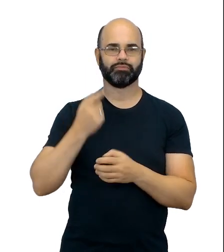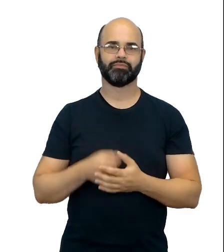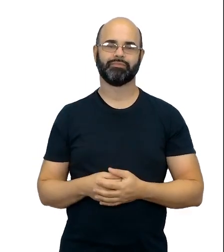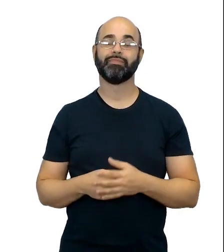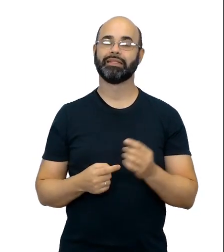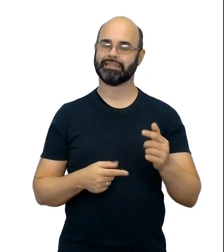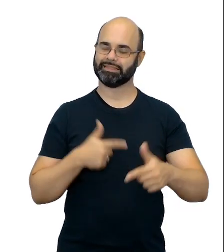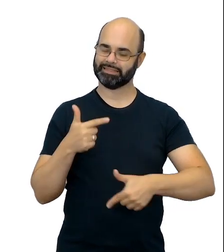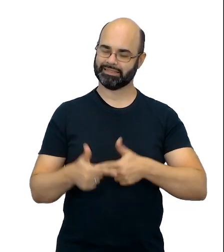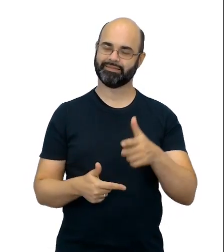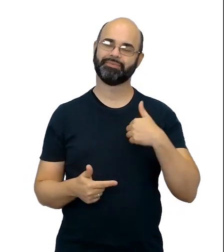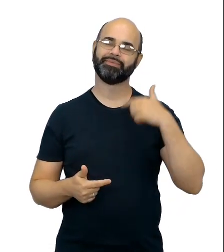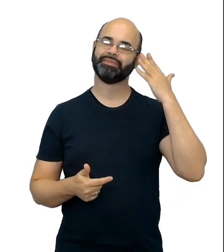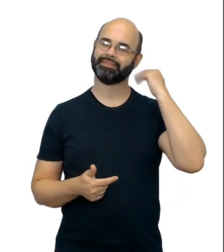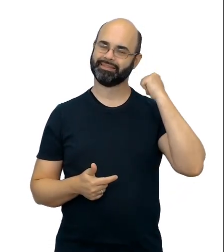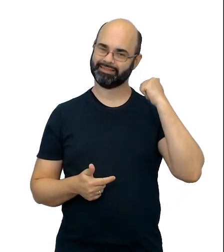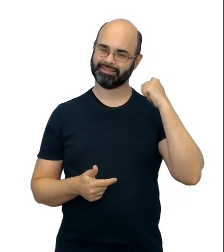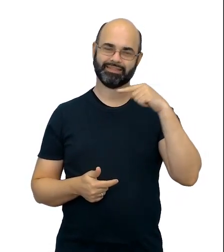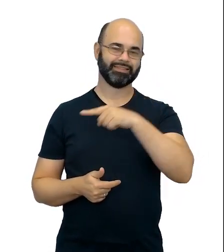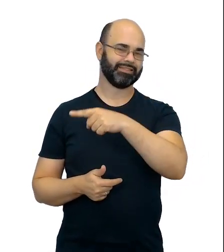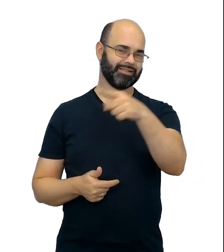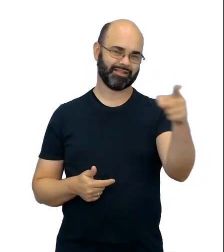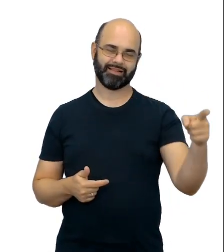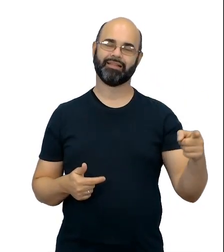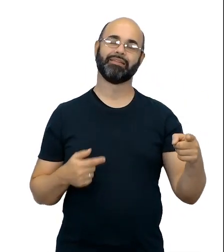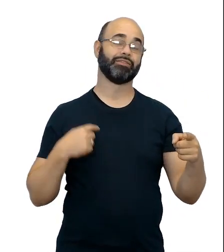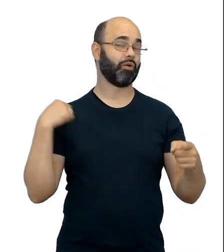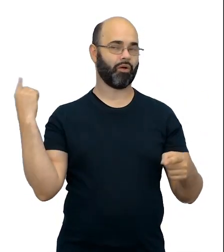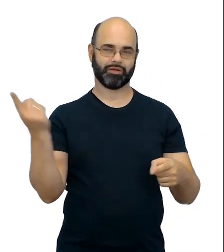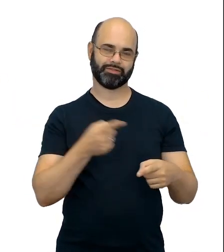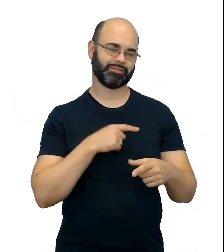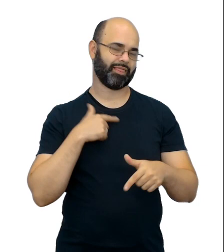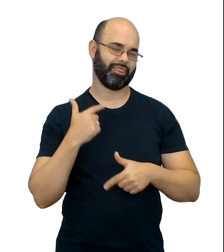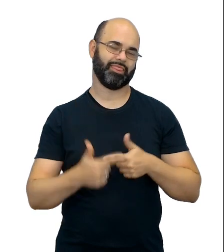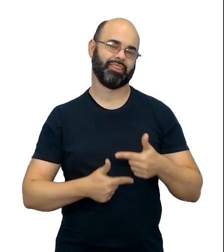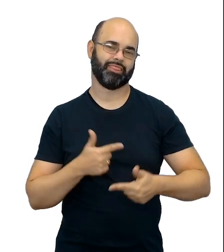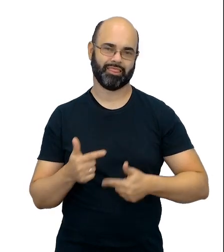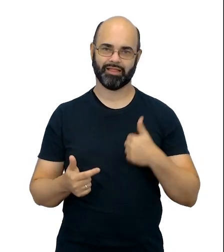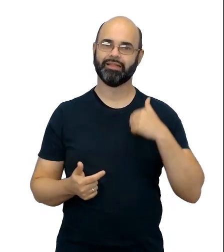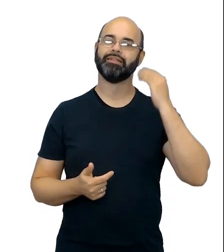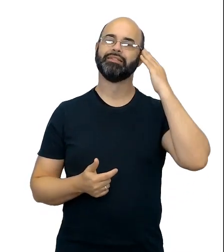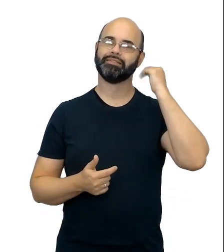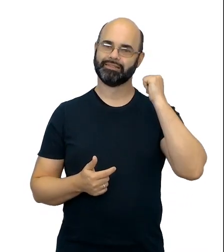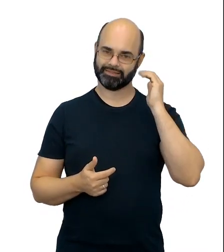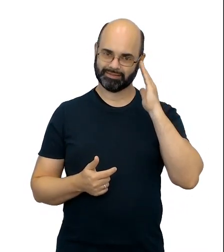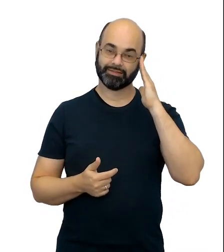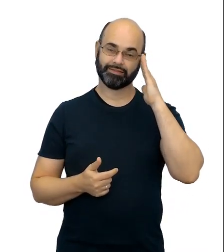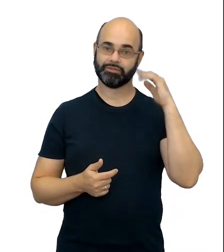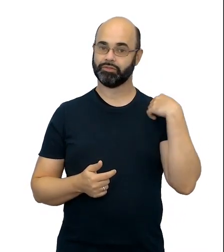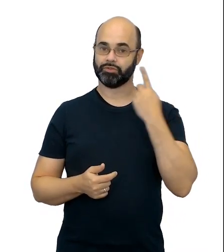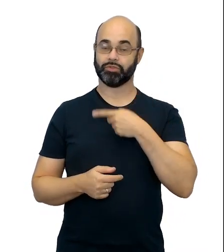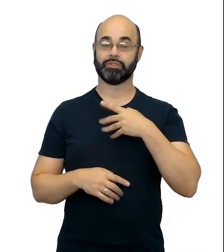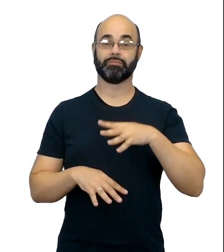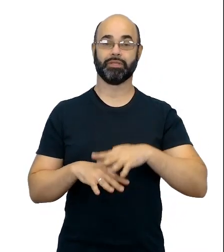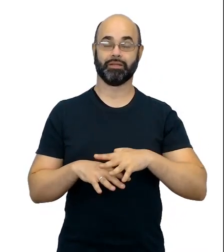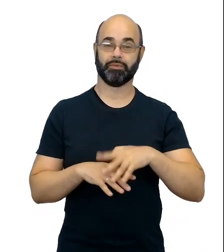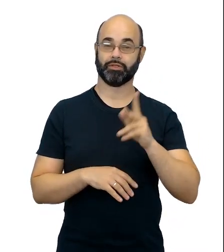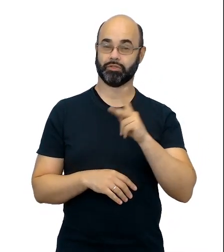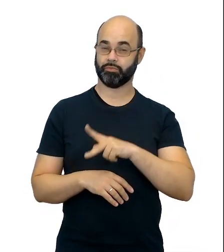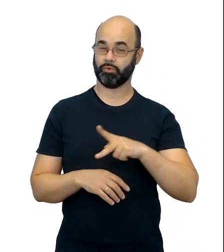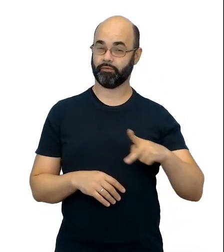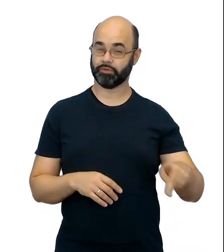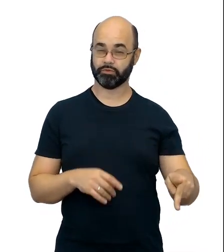tarefa árdua, para todos nós, é uma tarefa muito árdua, para nós, professores de matemática,